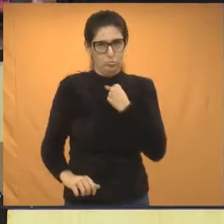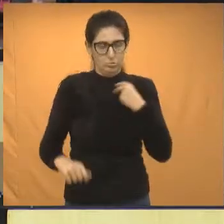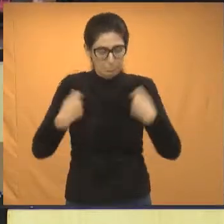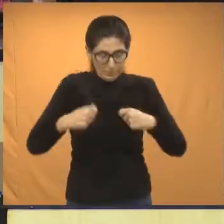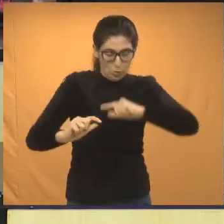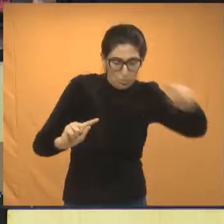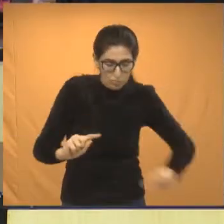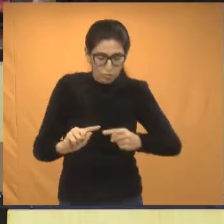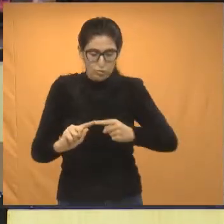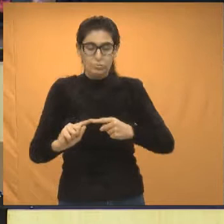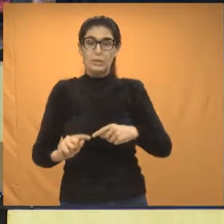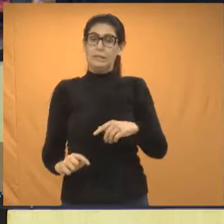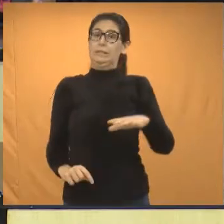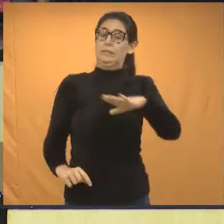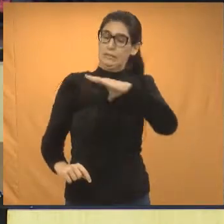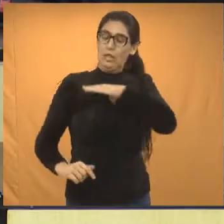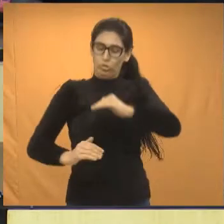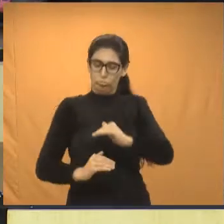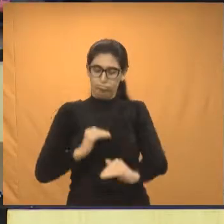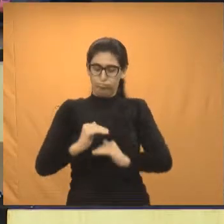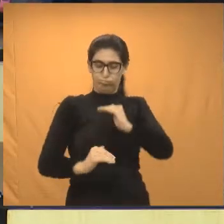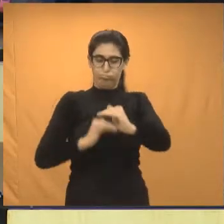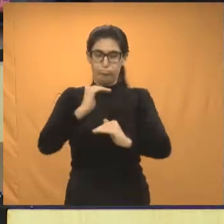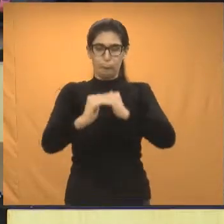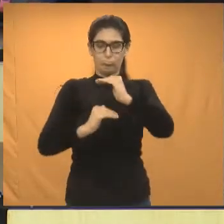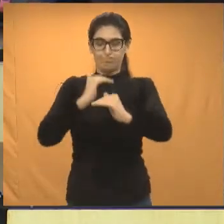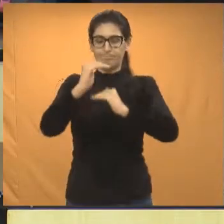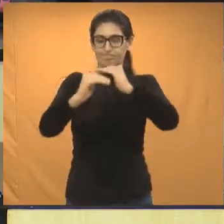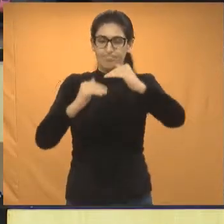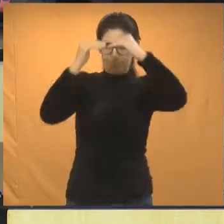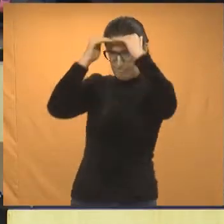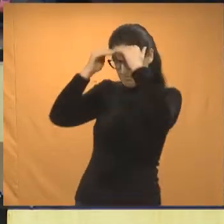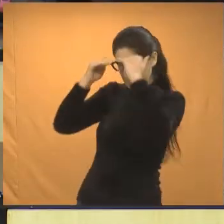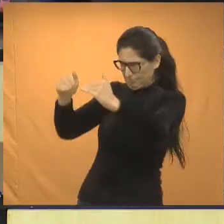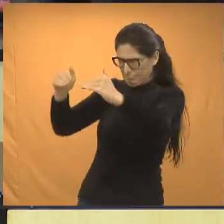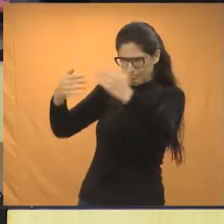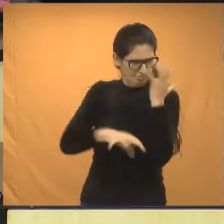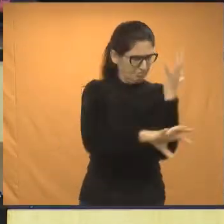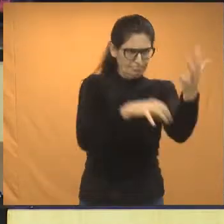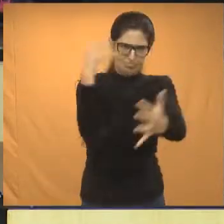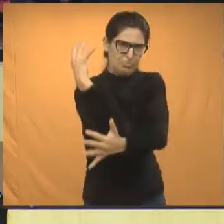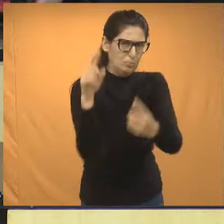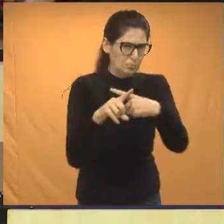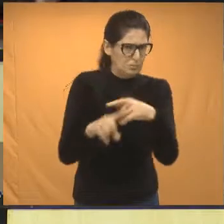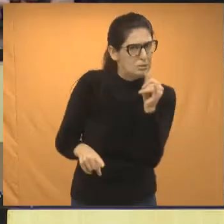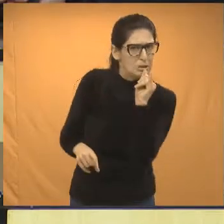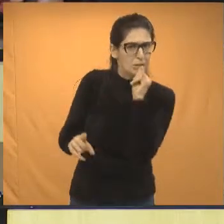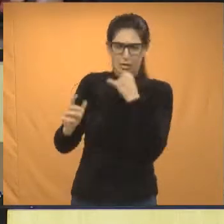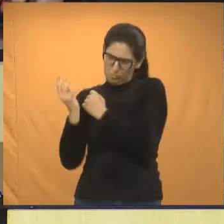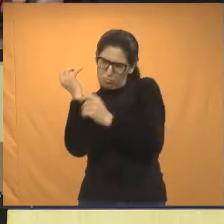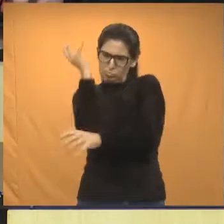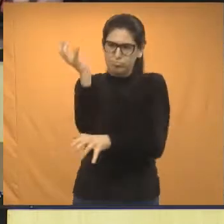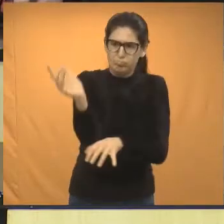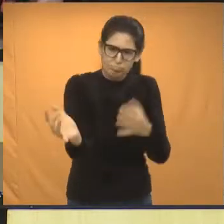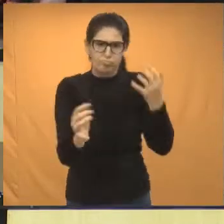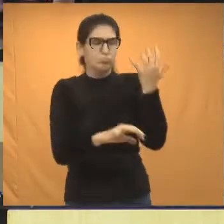com sustentabilidade, respeitando o meio ambiente, porque se as aves do planeta se extinguirem, com certeza nós vamos ter que